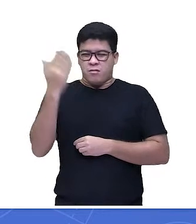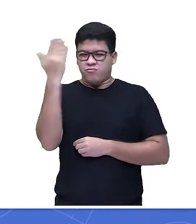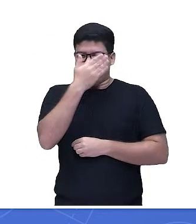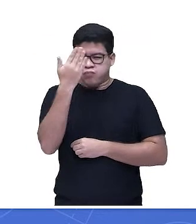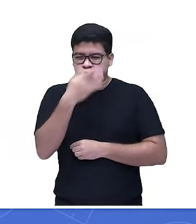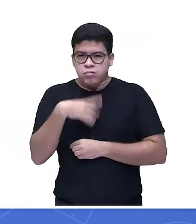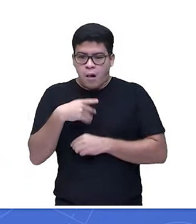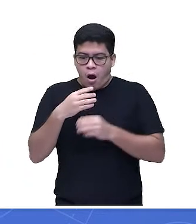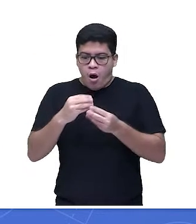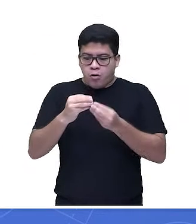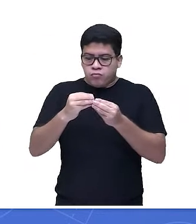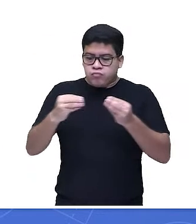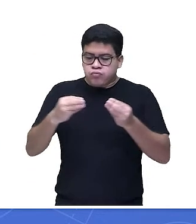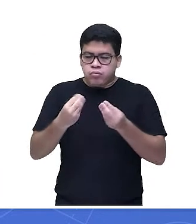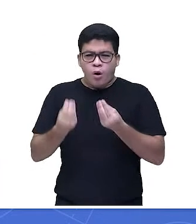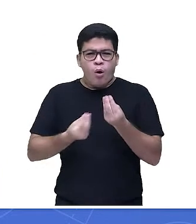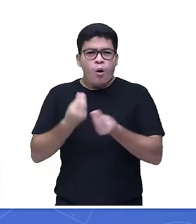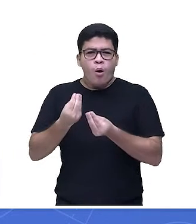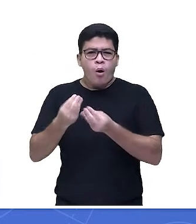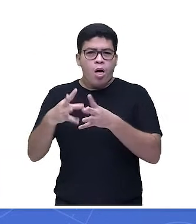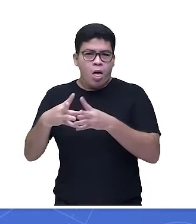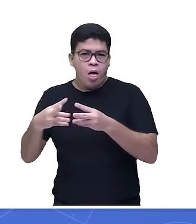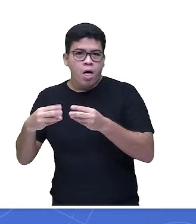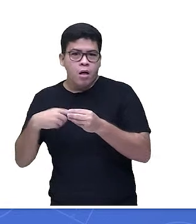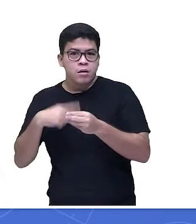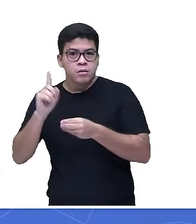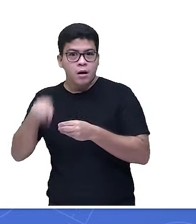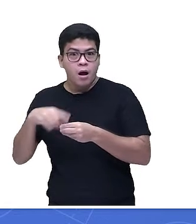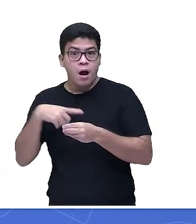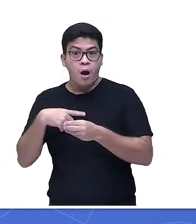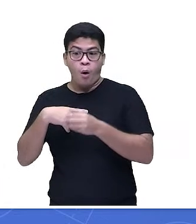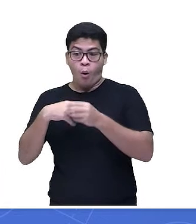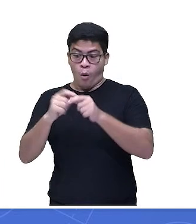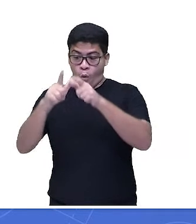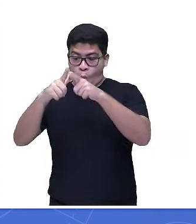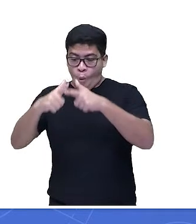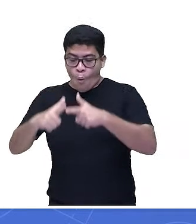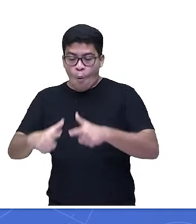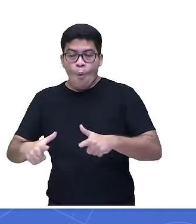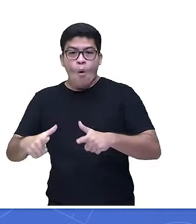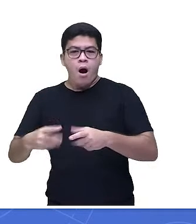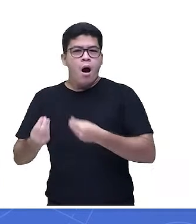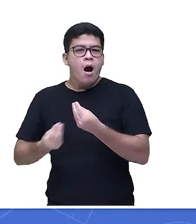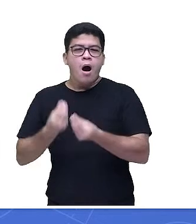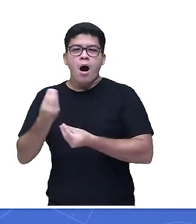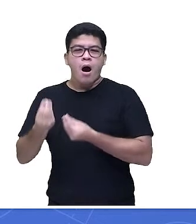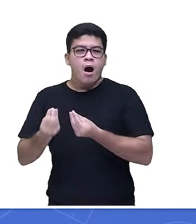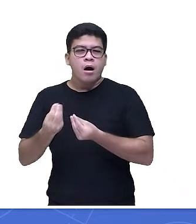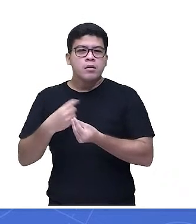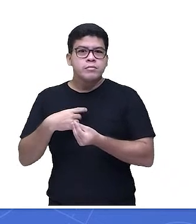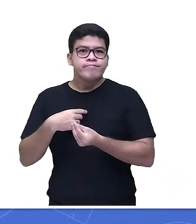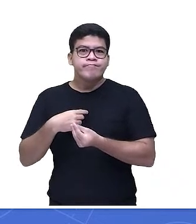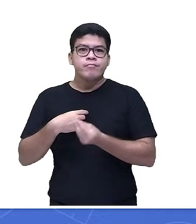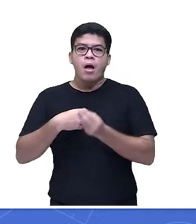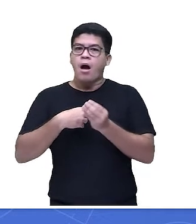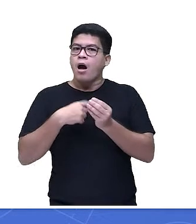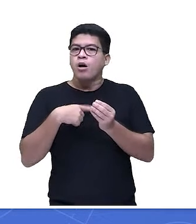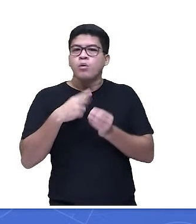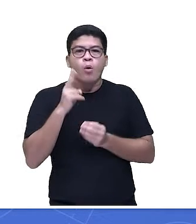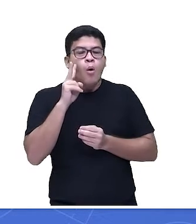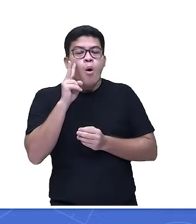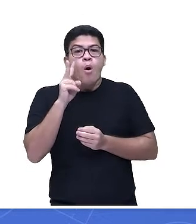componentes. Toda a sua extensão é uniforme, ou seja, apresenta uma